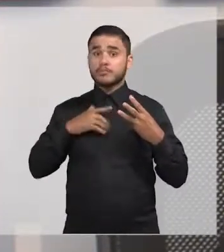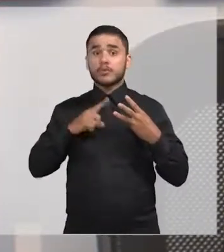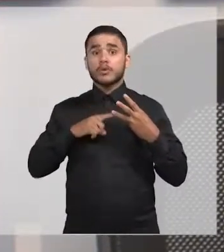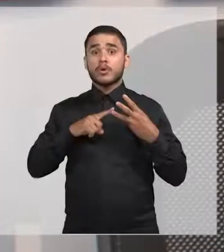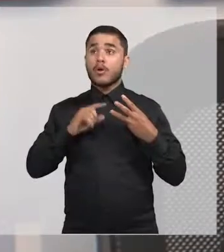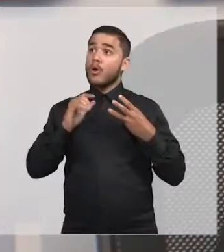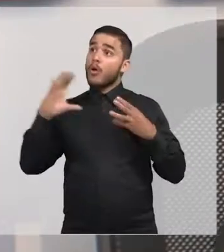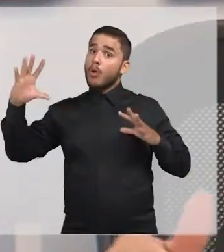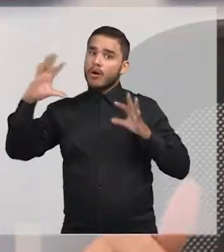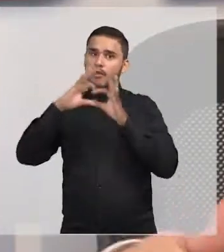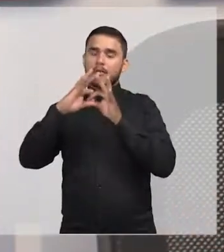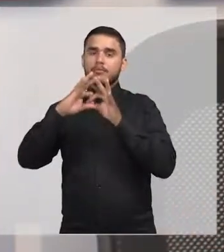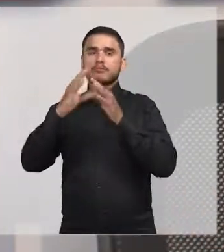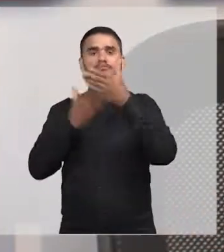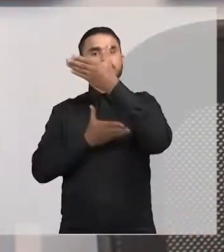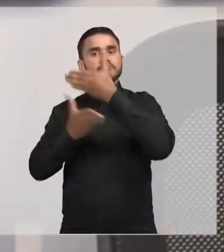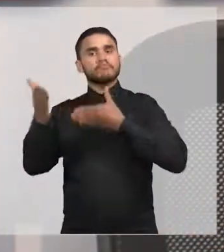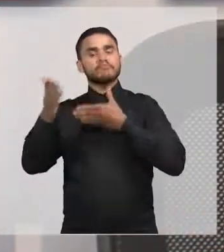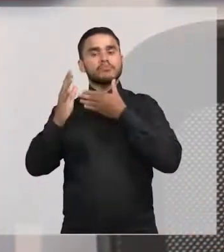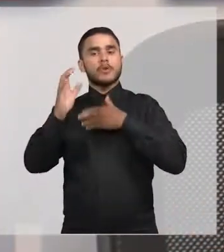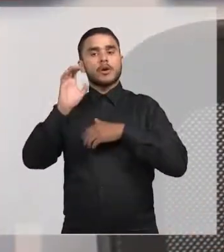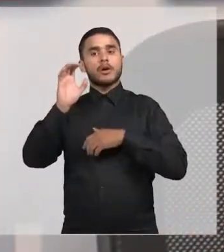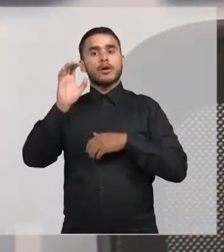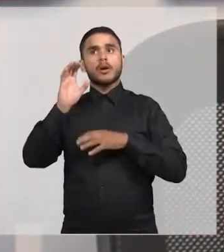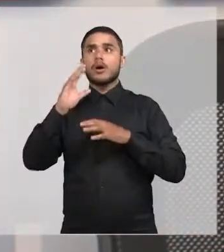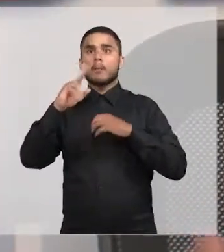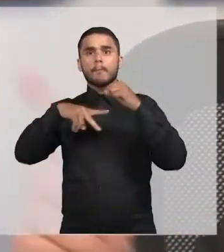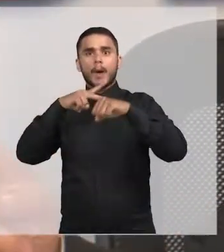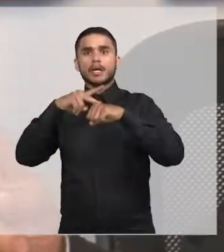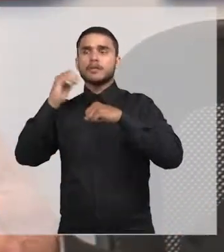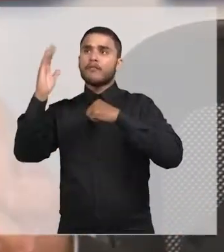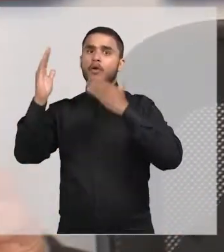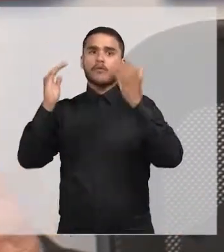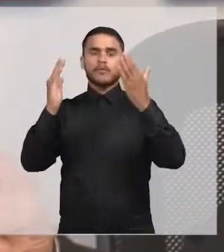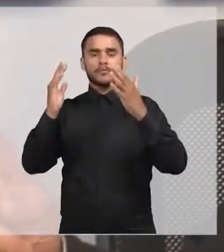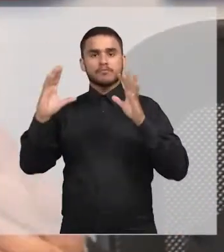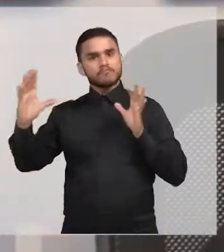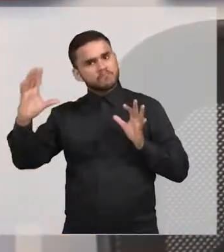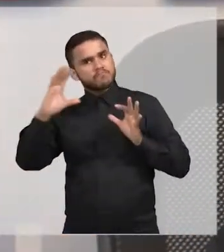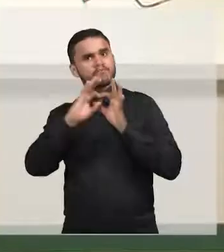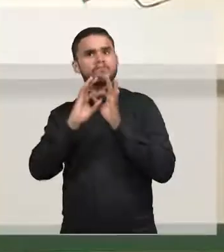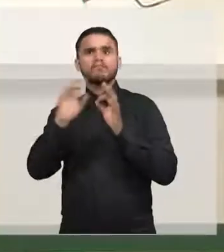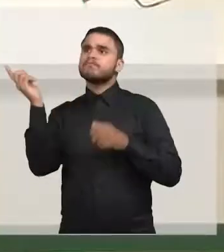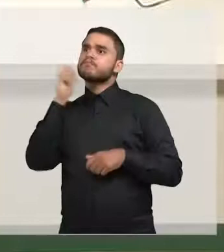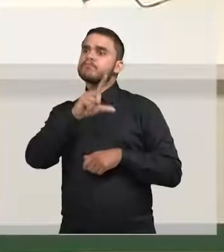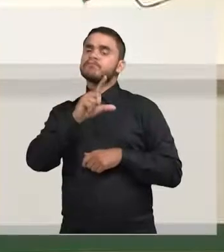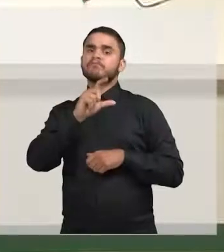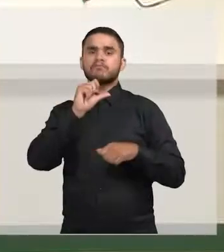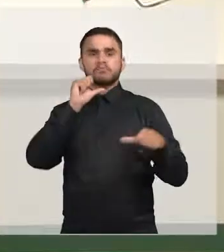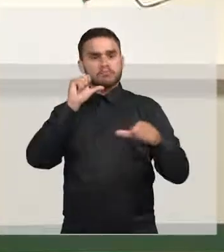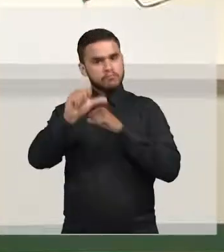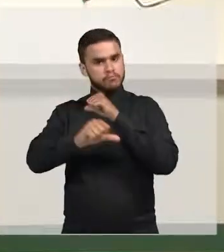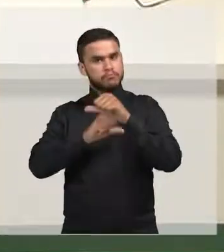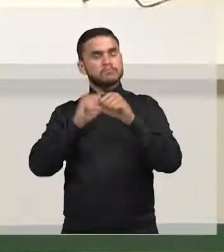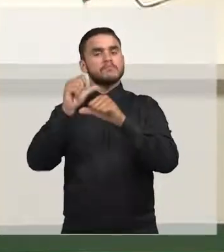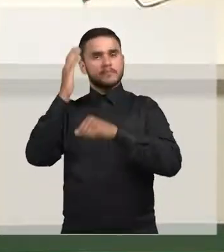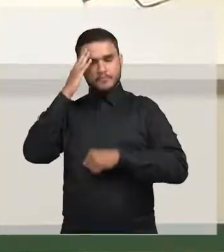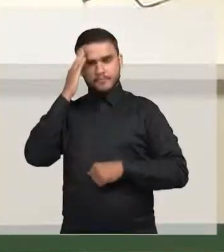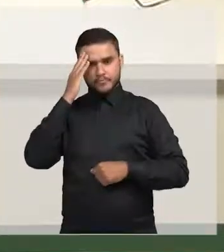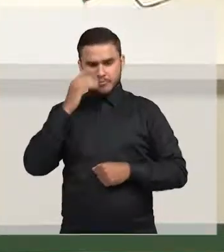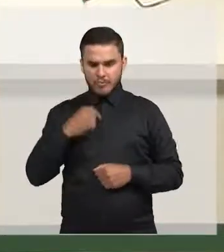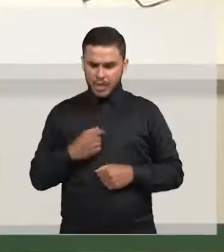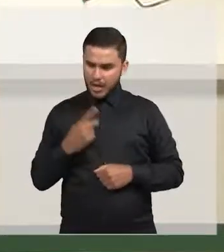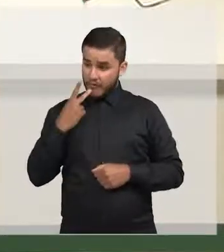no exterior vai dar uma guinada de 180, não de 360, não. E ele de 180. Ele não quer